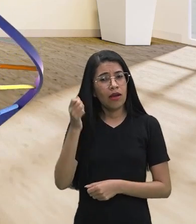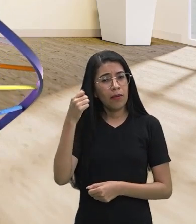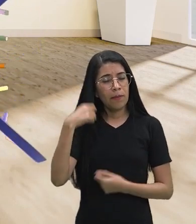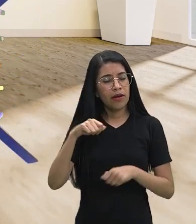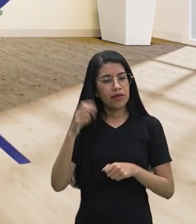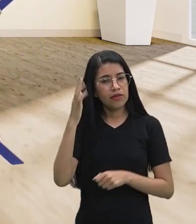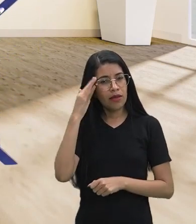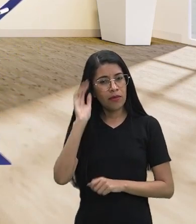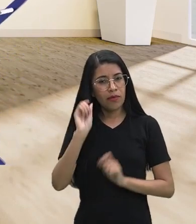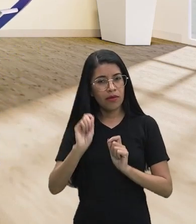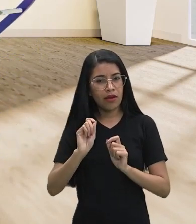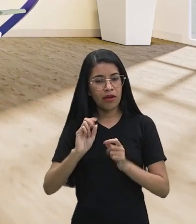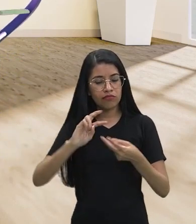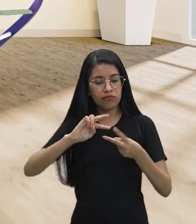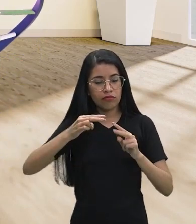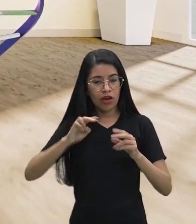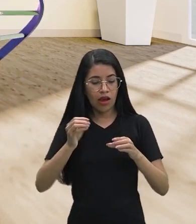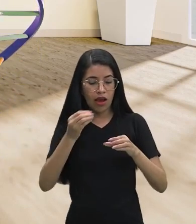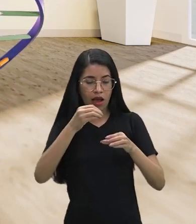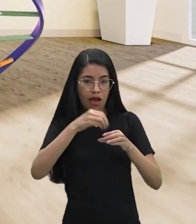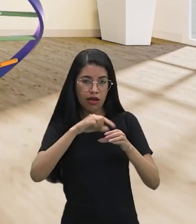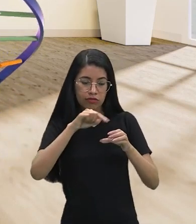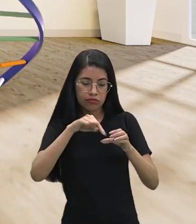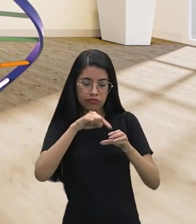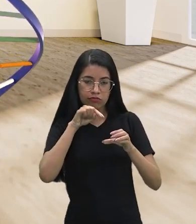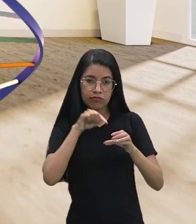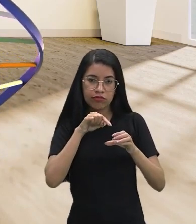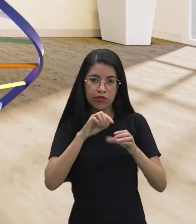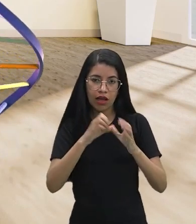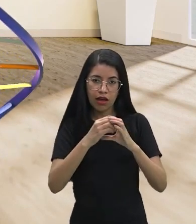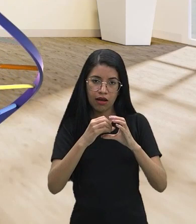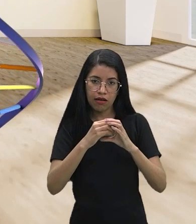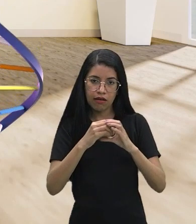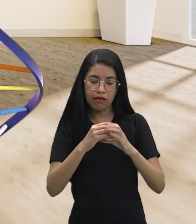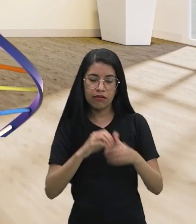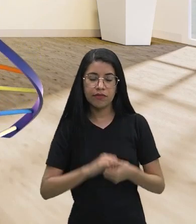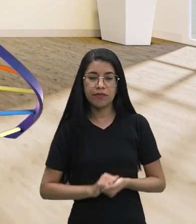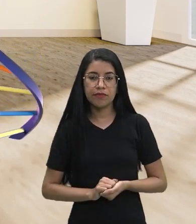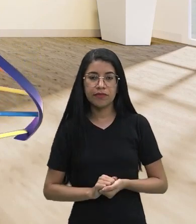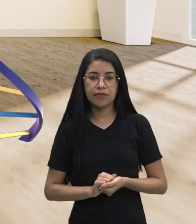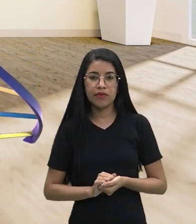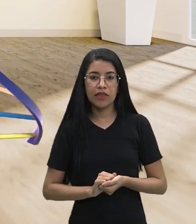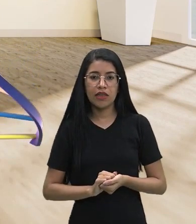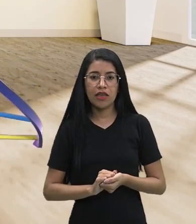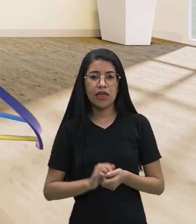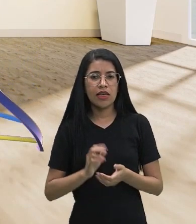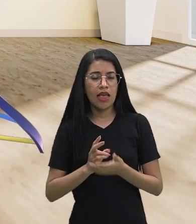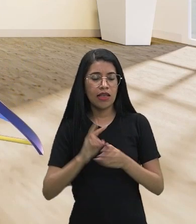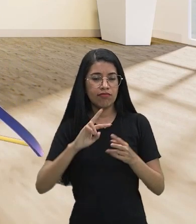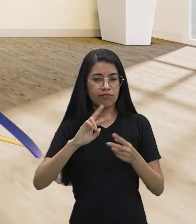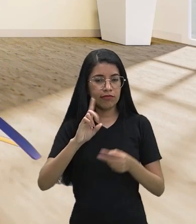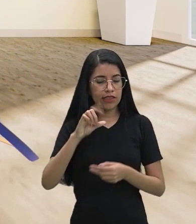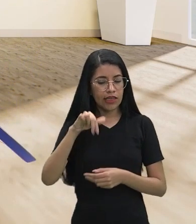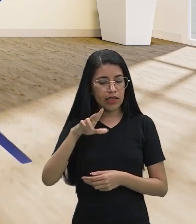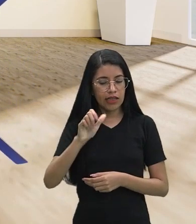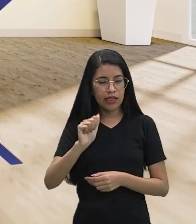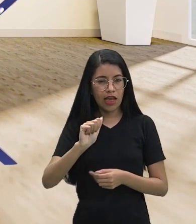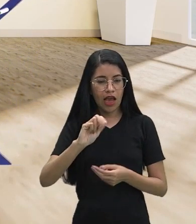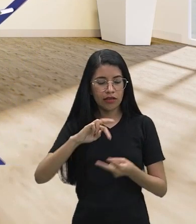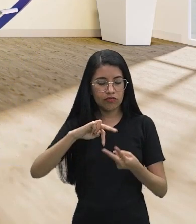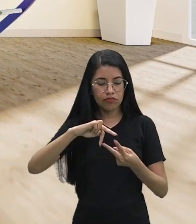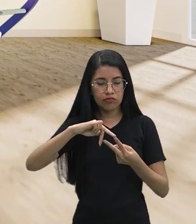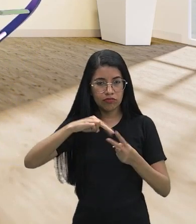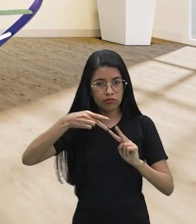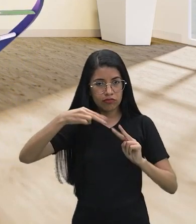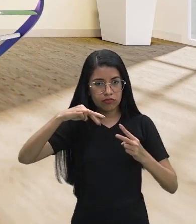Material genético está dentro da célula. Normalmente, quando a gente fala de material genético, eu estou falando do DNA. Fita